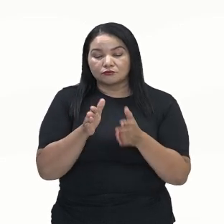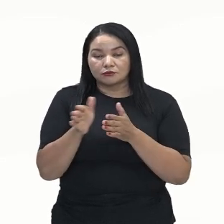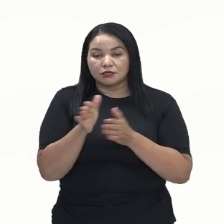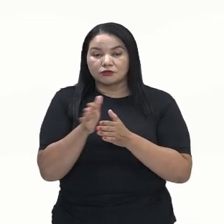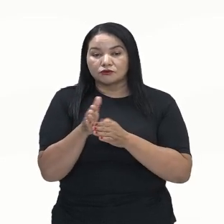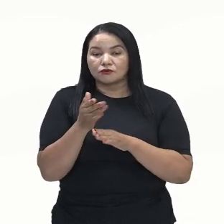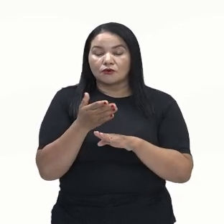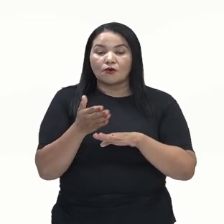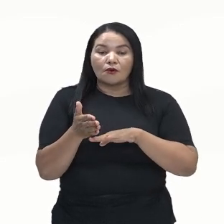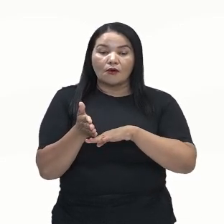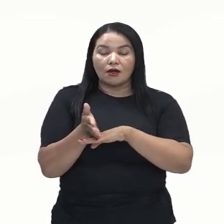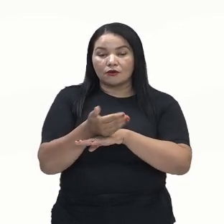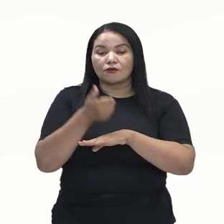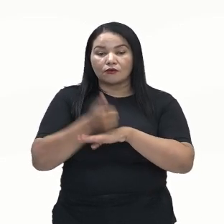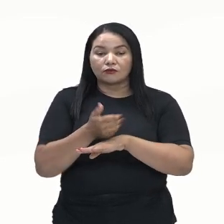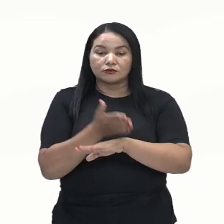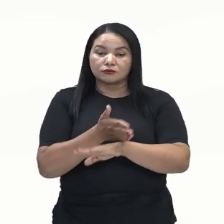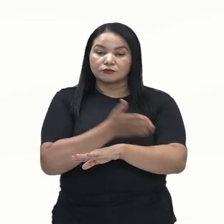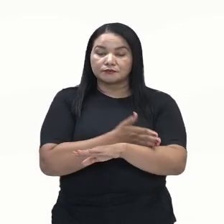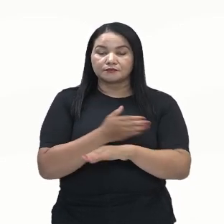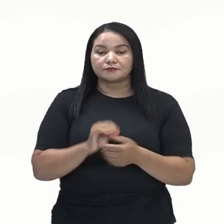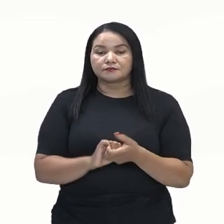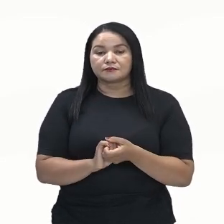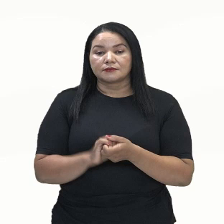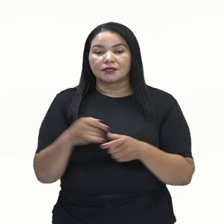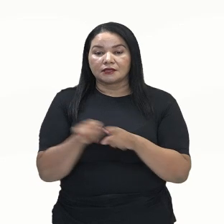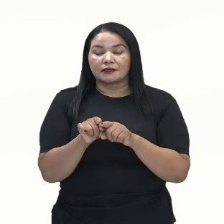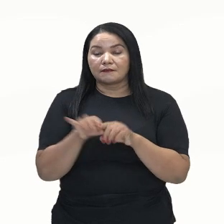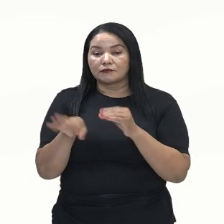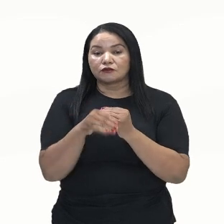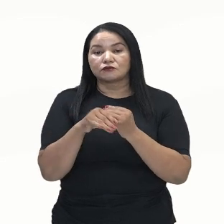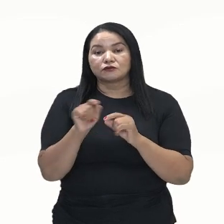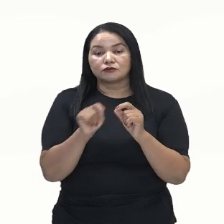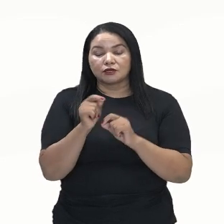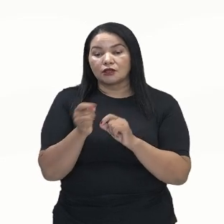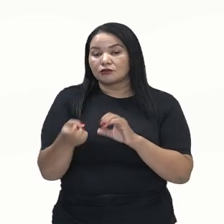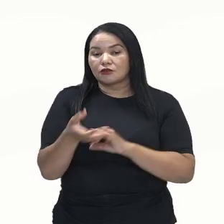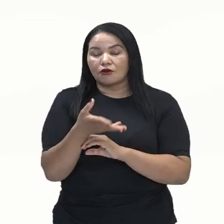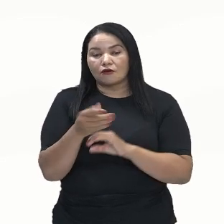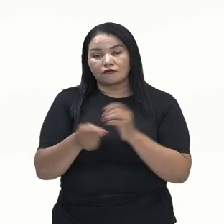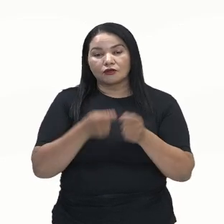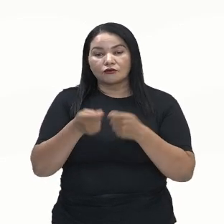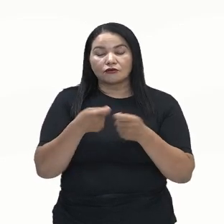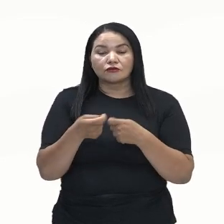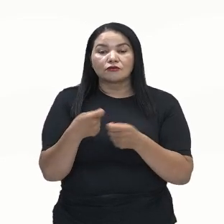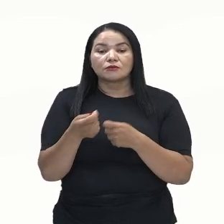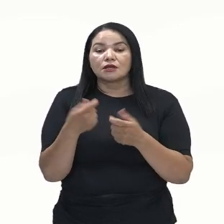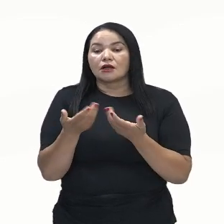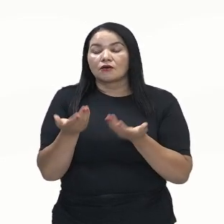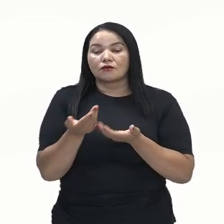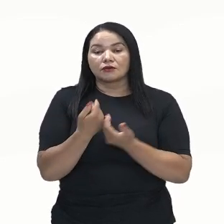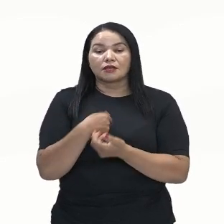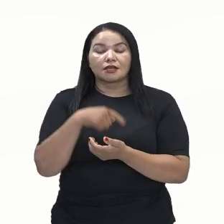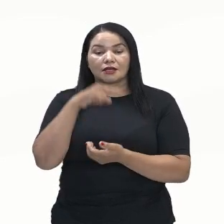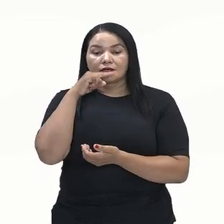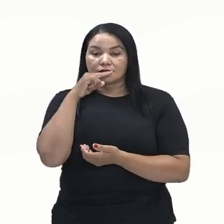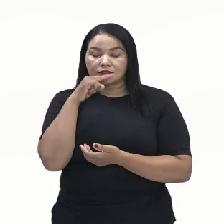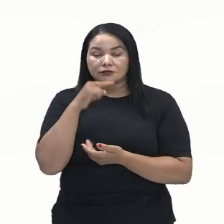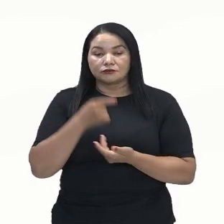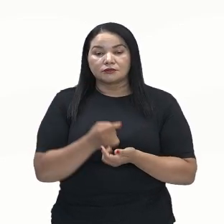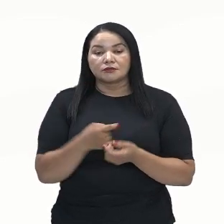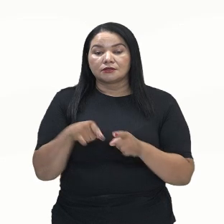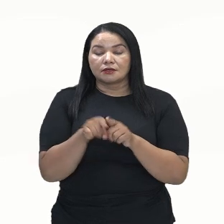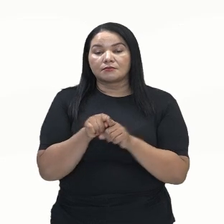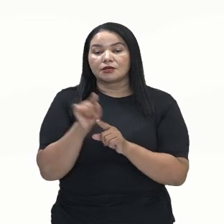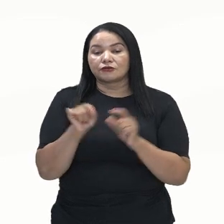pré-colonial. Agora, eles vão introduzir uma nova economia que vai ser da cana-de-açúcar, que